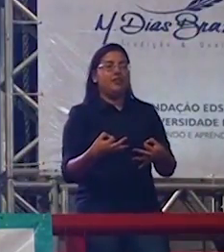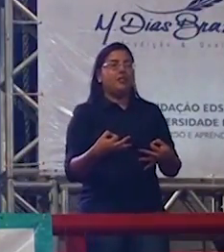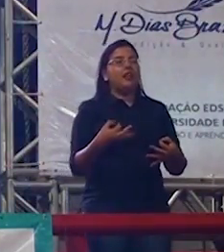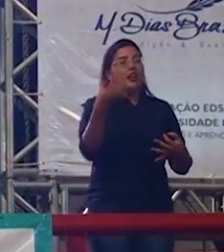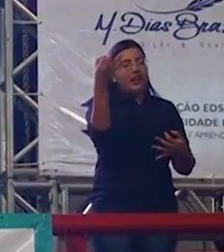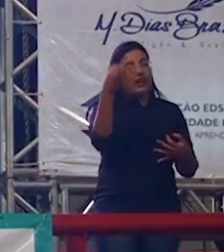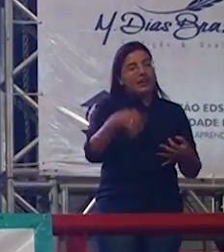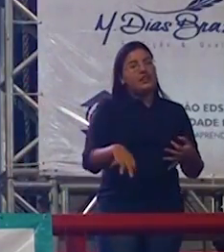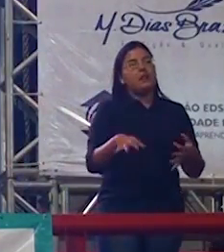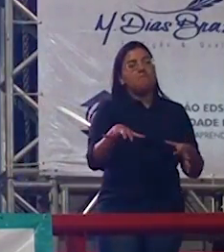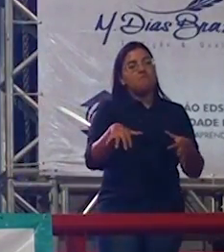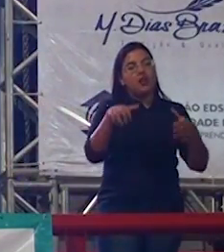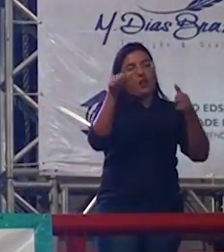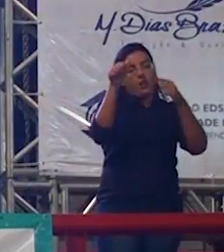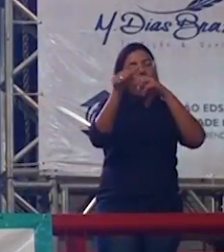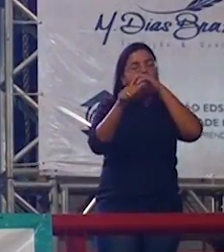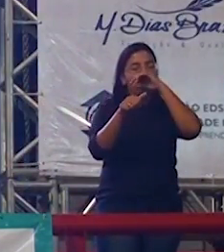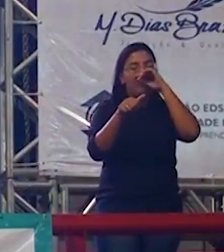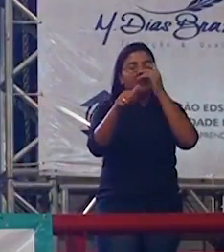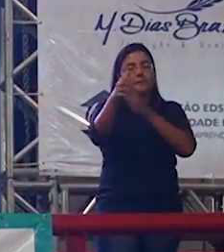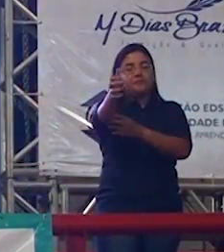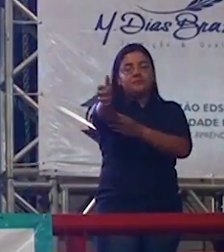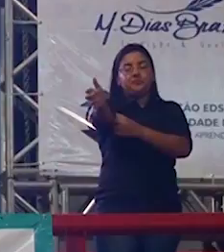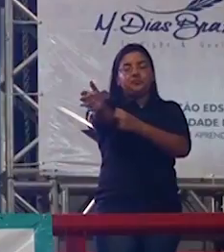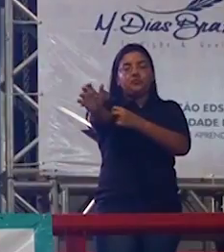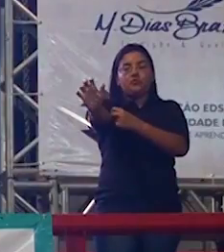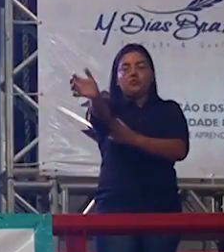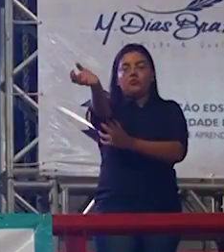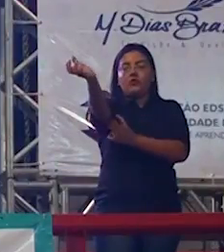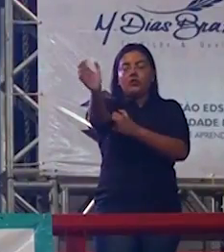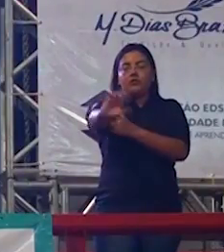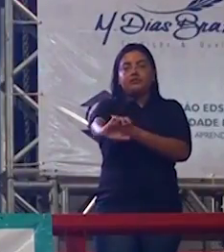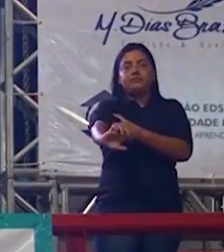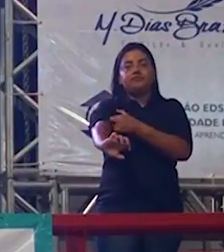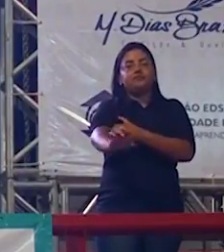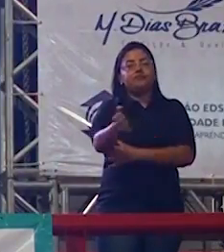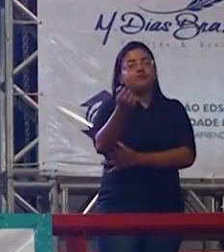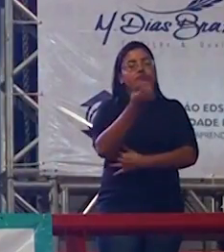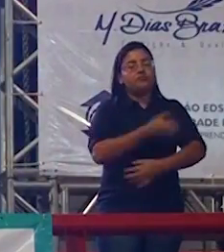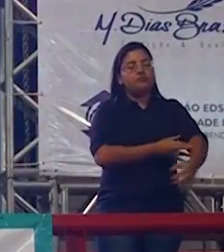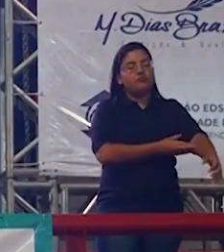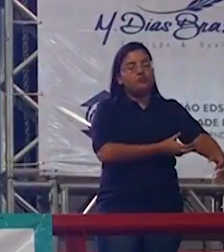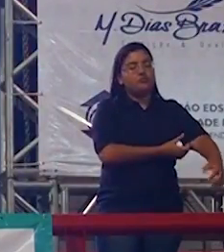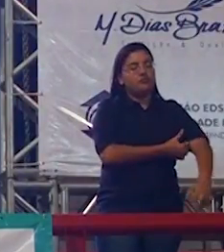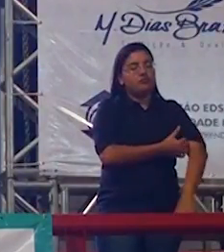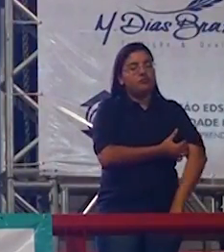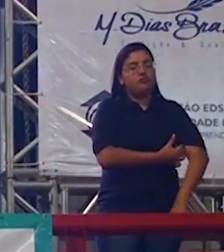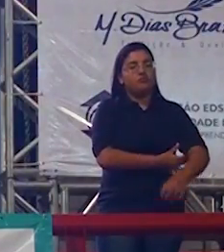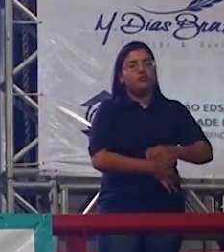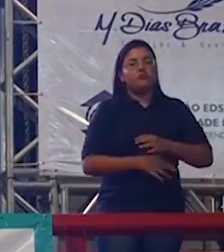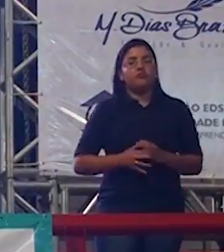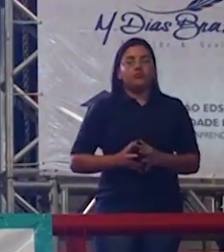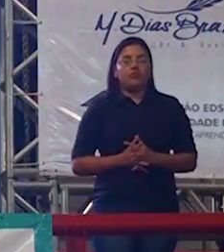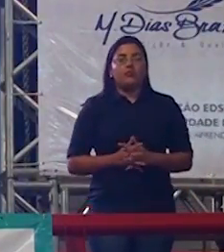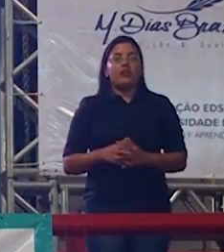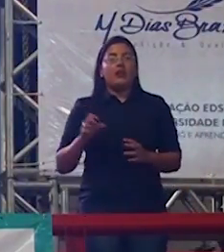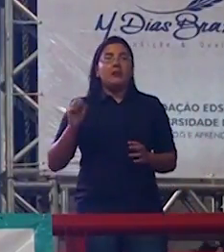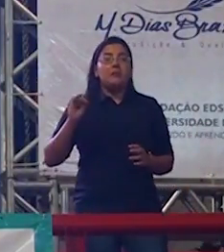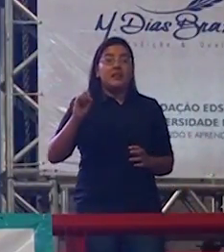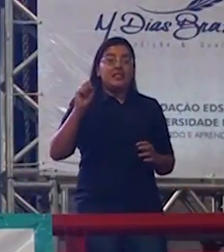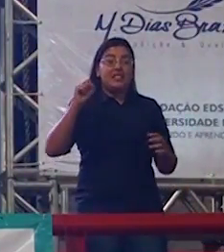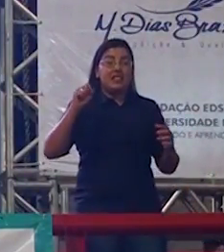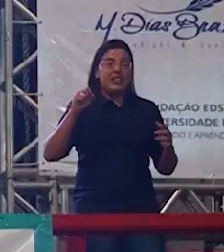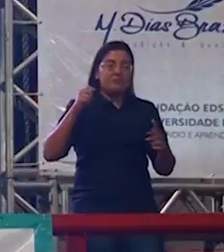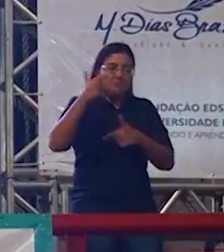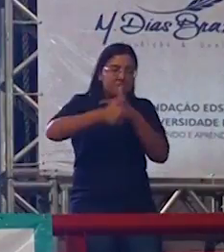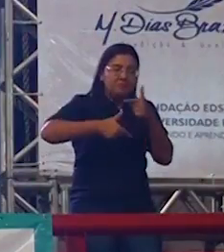de acerto é muito pequena. Se você lê eliminando as que você tem certeza que estão falsas, mesmo que você vá